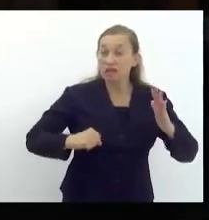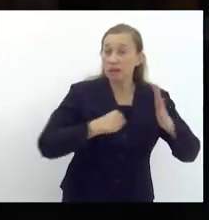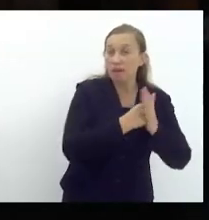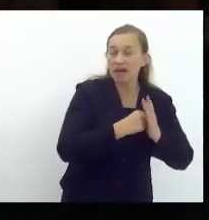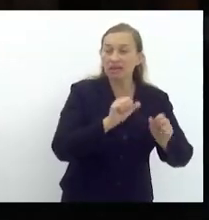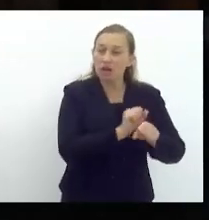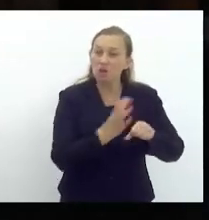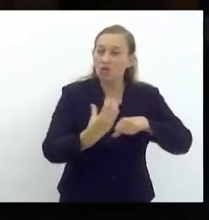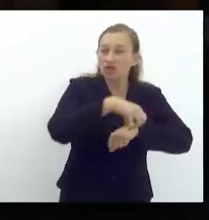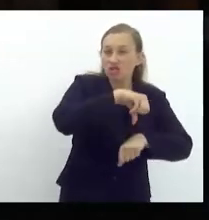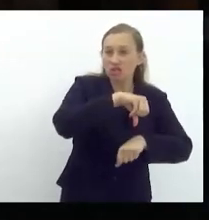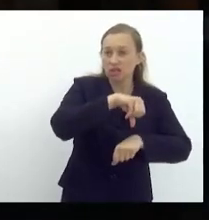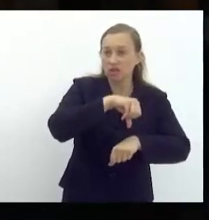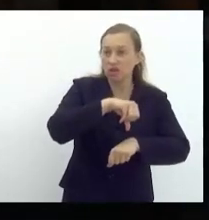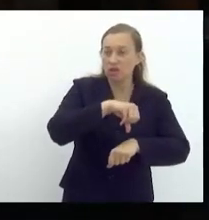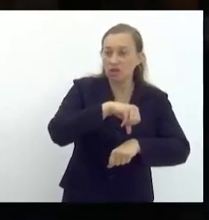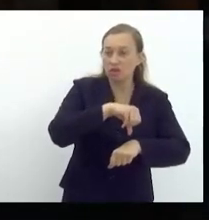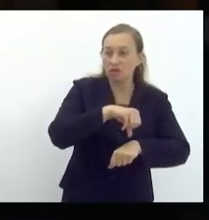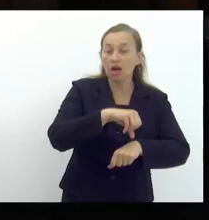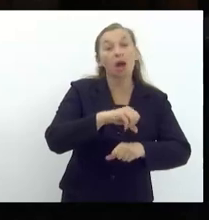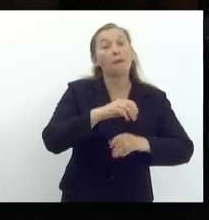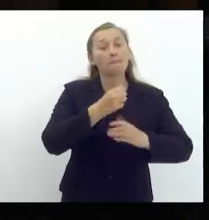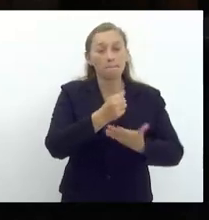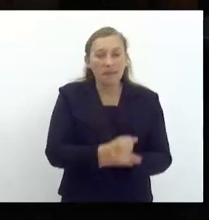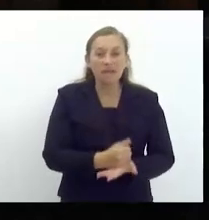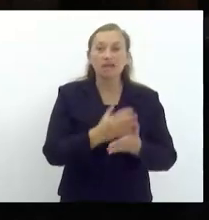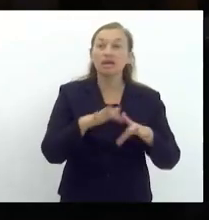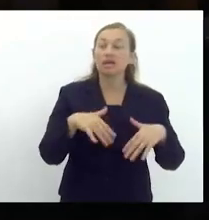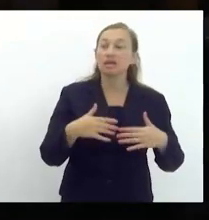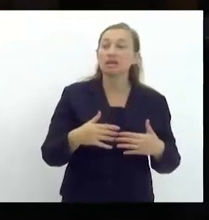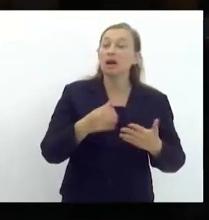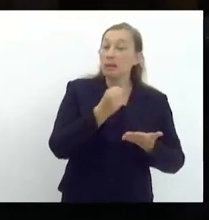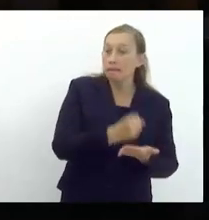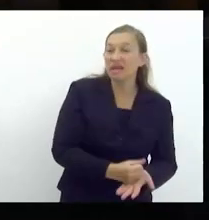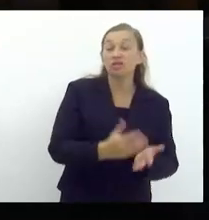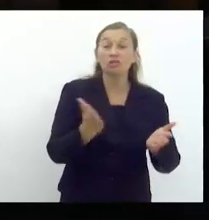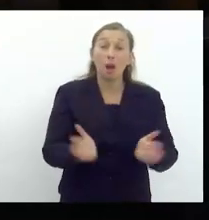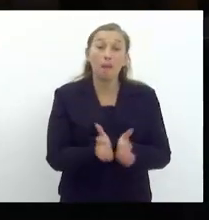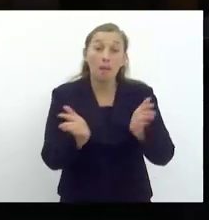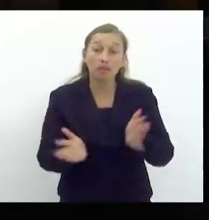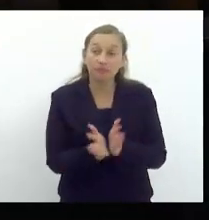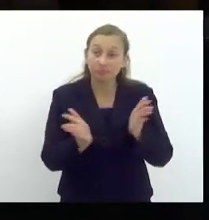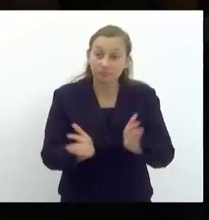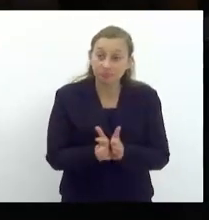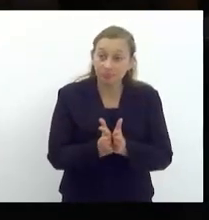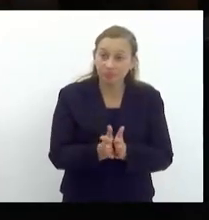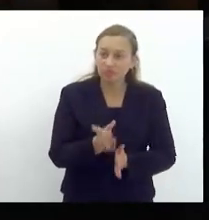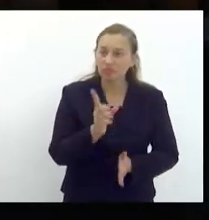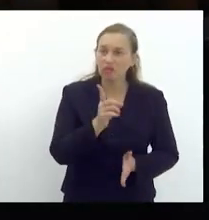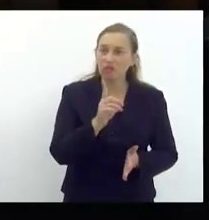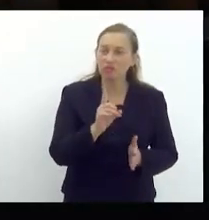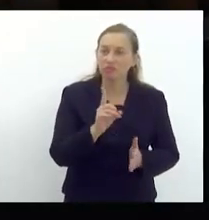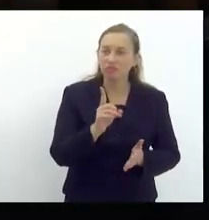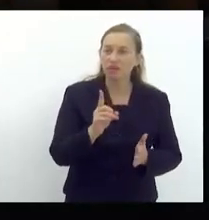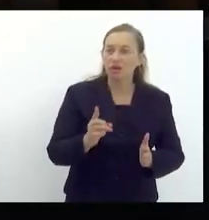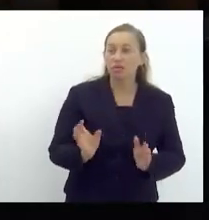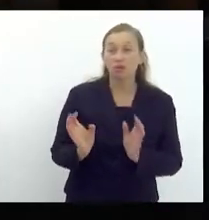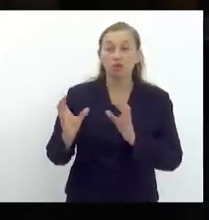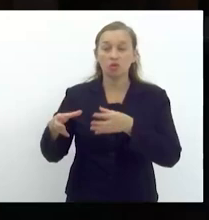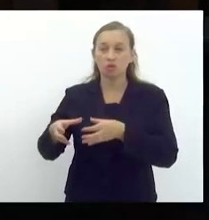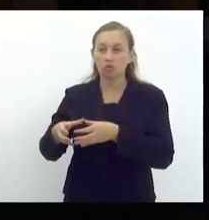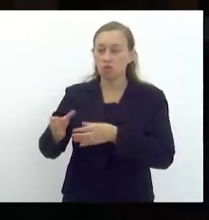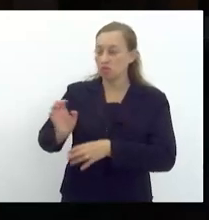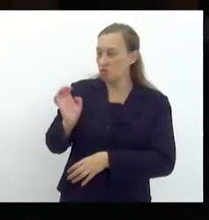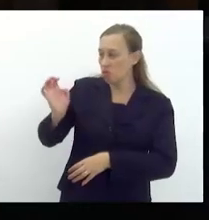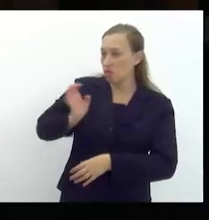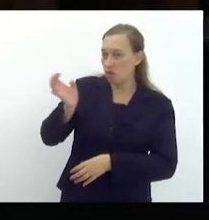covid-19 ainda pesa e pesa sobre a pobreza não pensa sobre a classe média